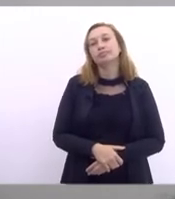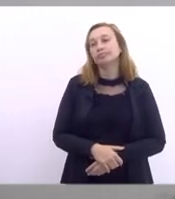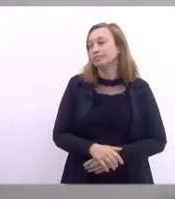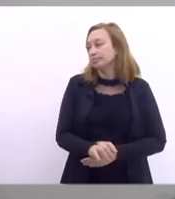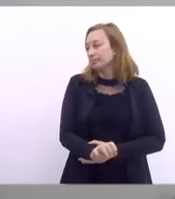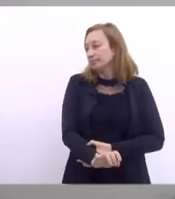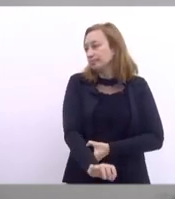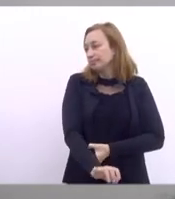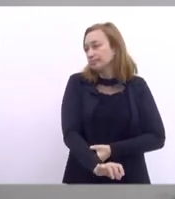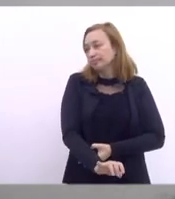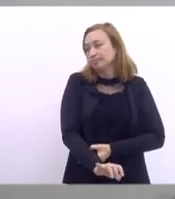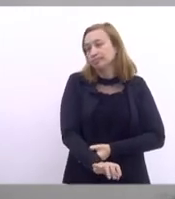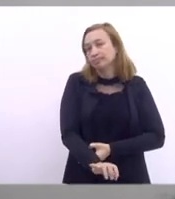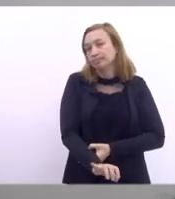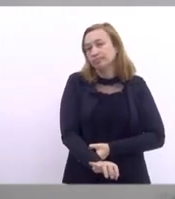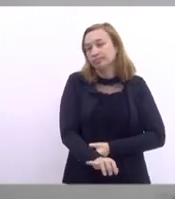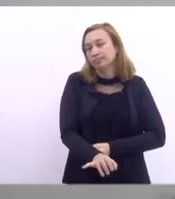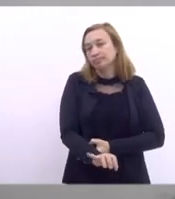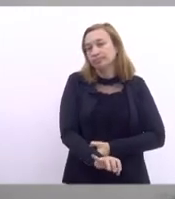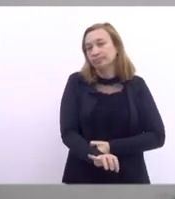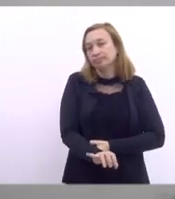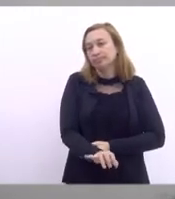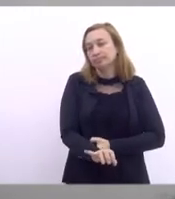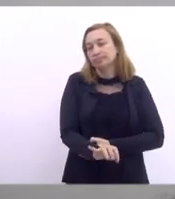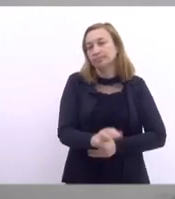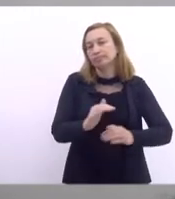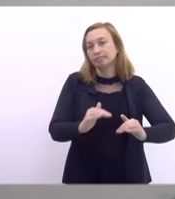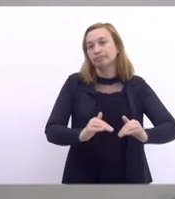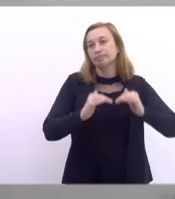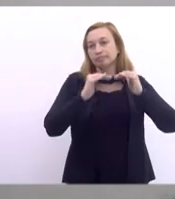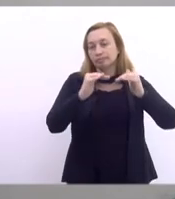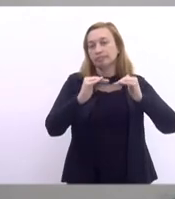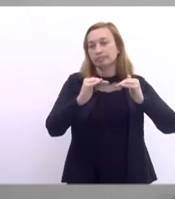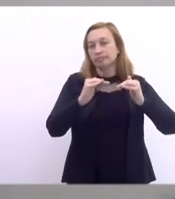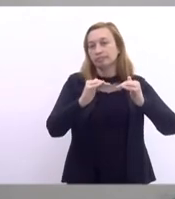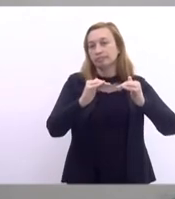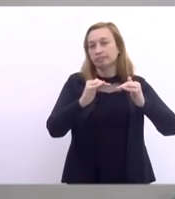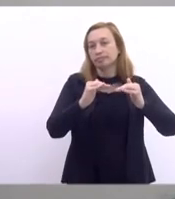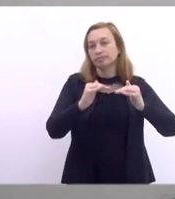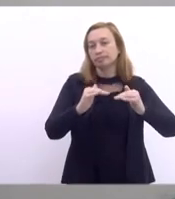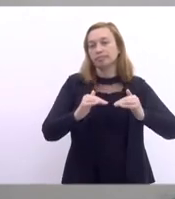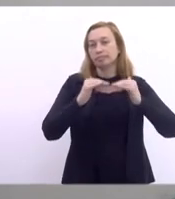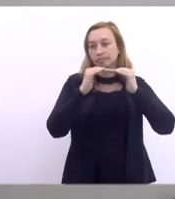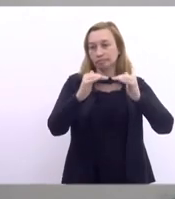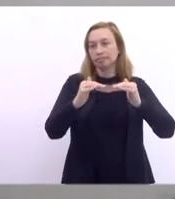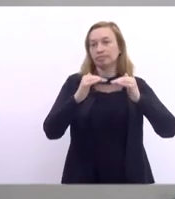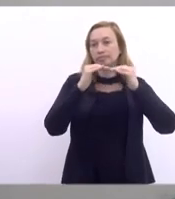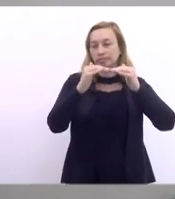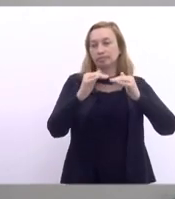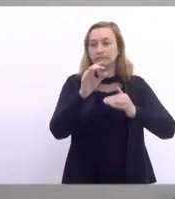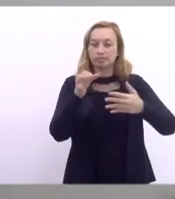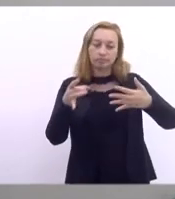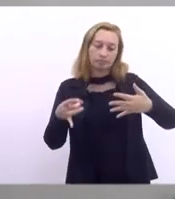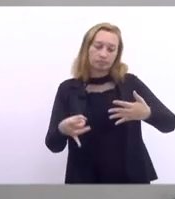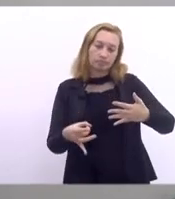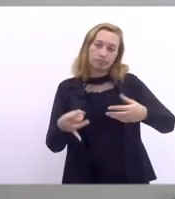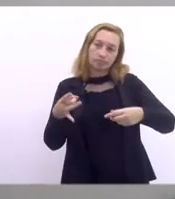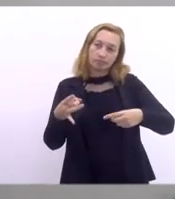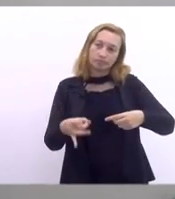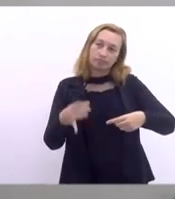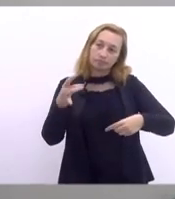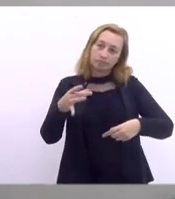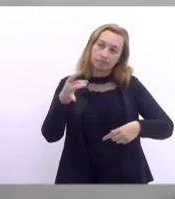dimenciona pague menos intenso sub-base base e Revestimento pavimento flexível cada uma tem as